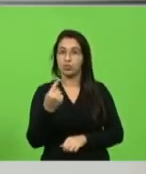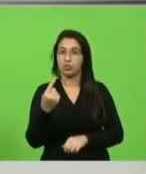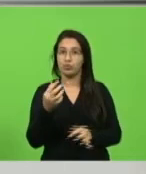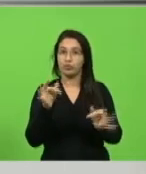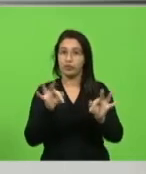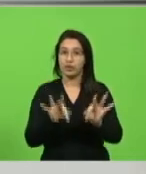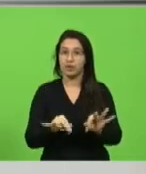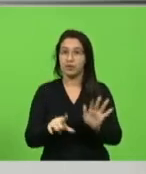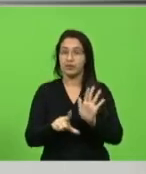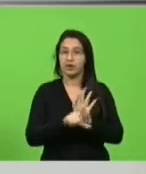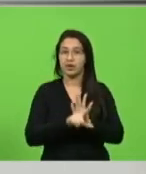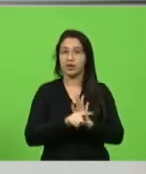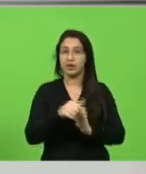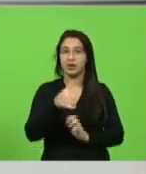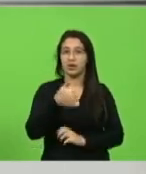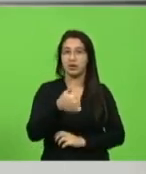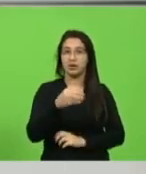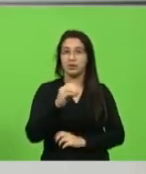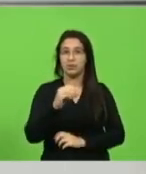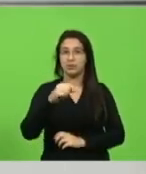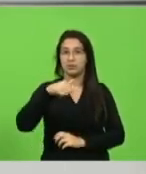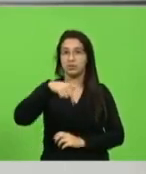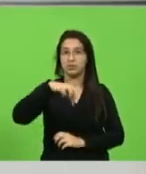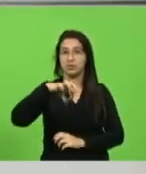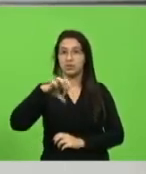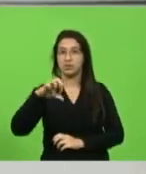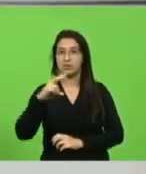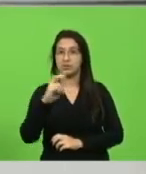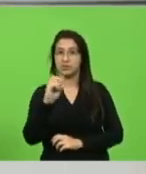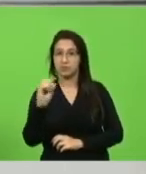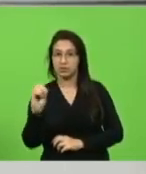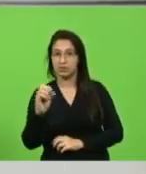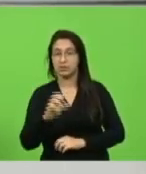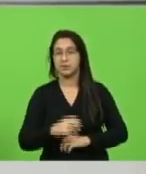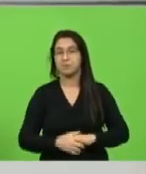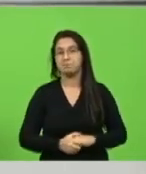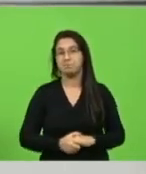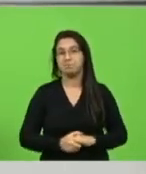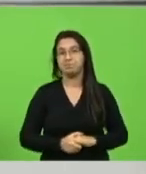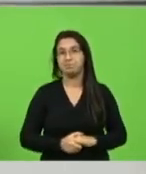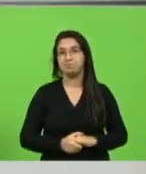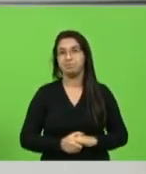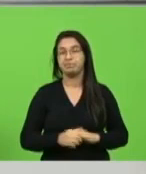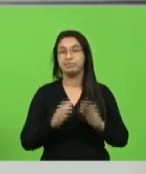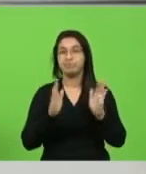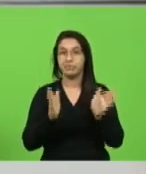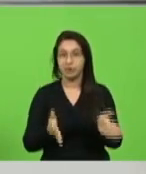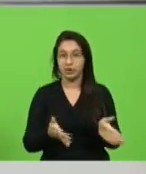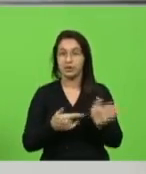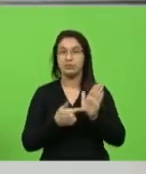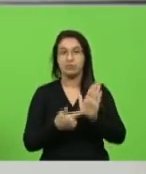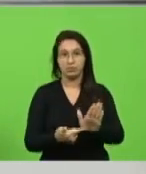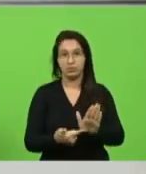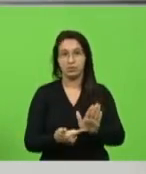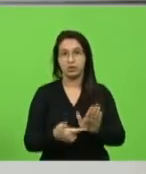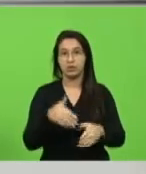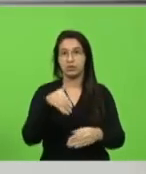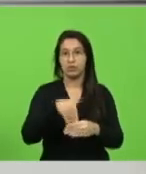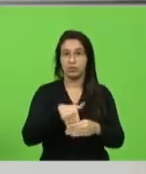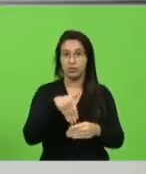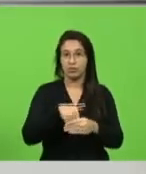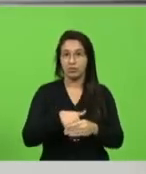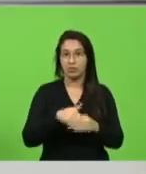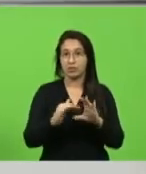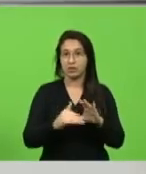Lei 1079-50. Deveras, consoante já apontado no voto de recebimento